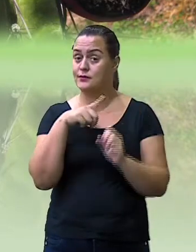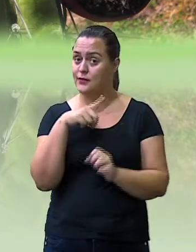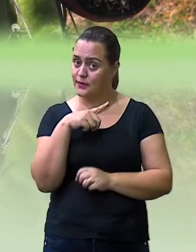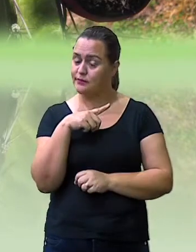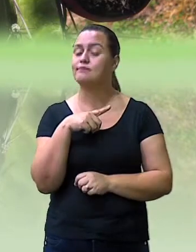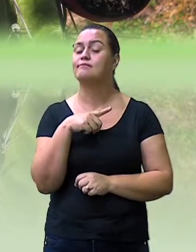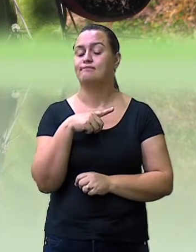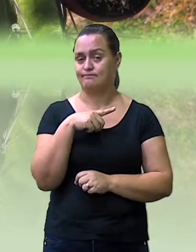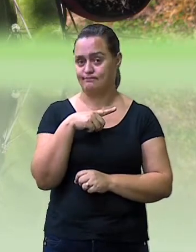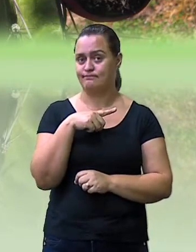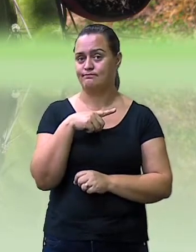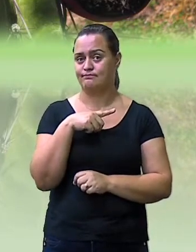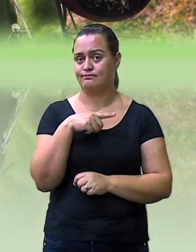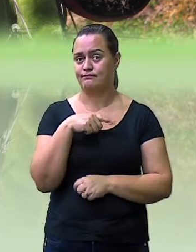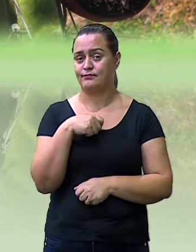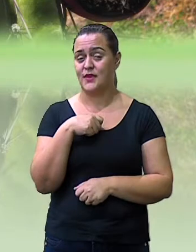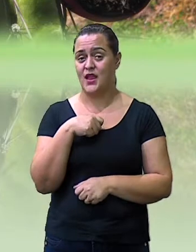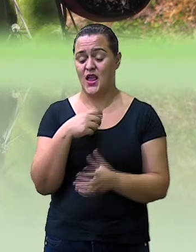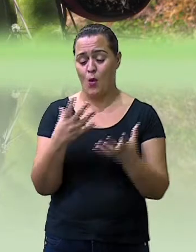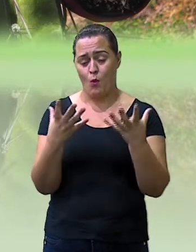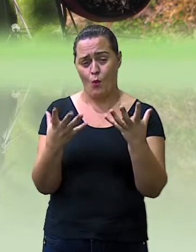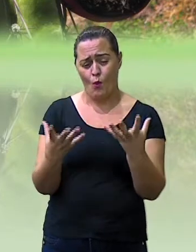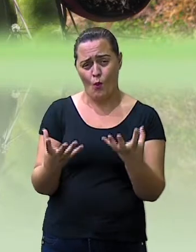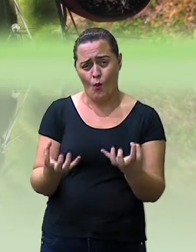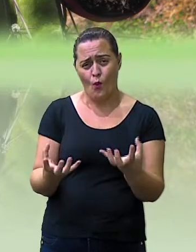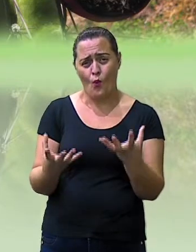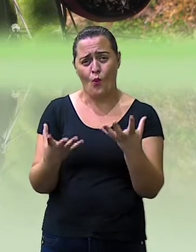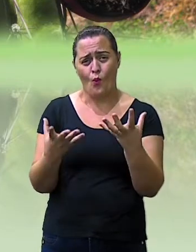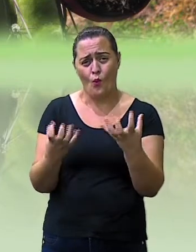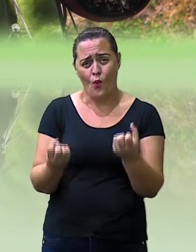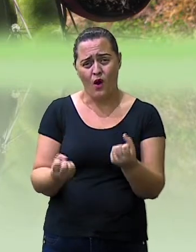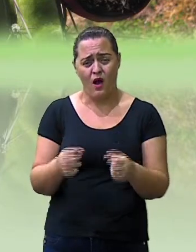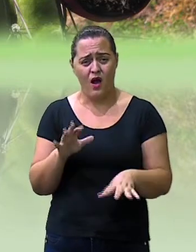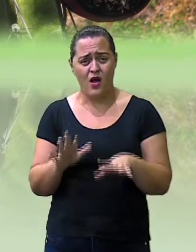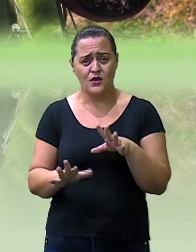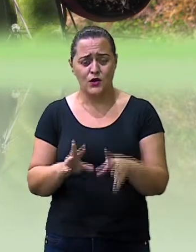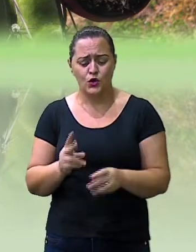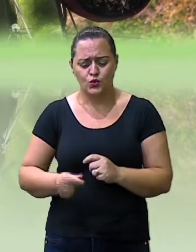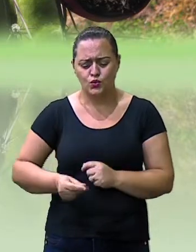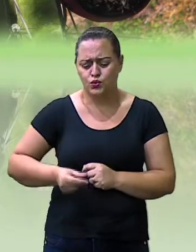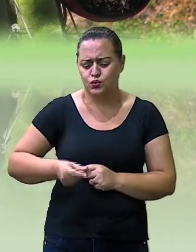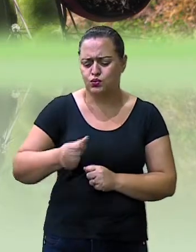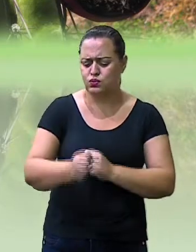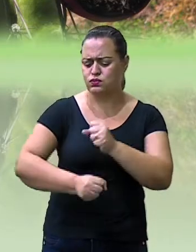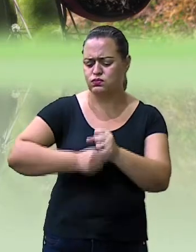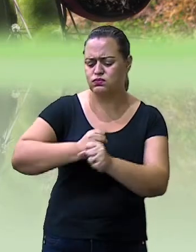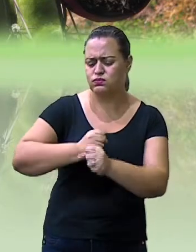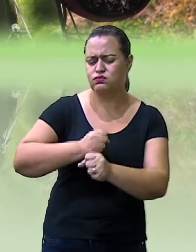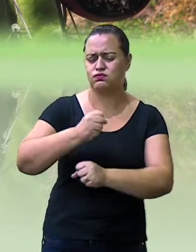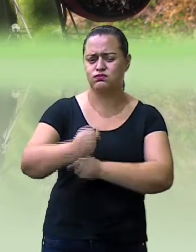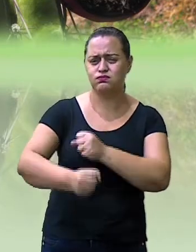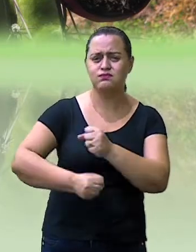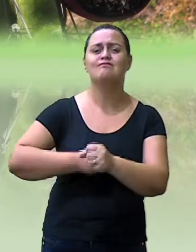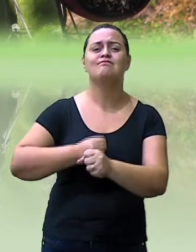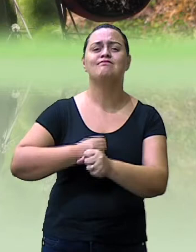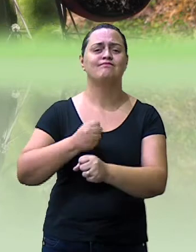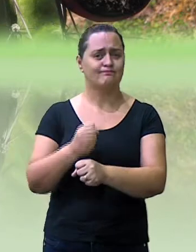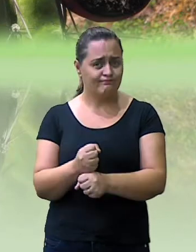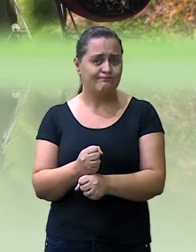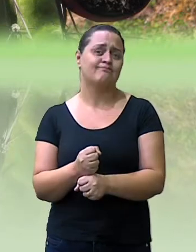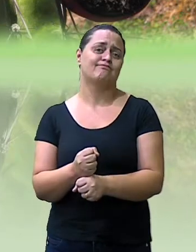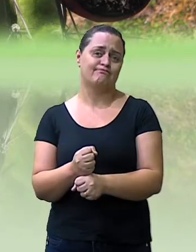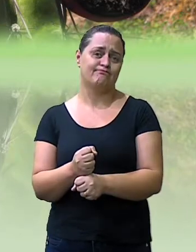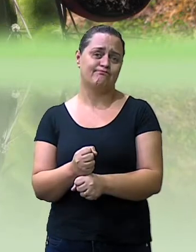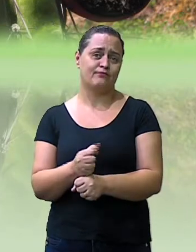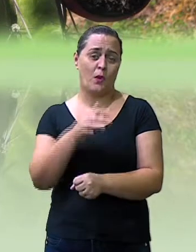seca, às vezes, pode durar anos. As plantas estão adaptadas à falta de água,